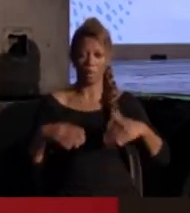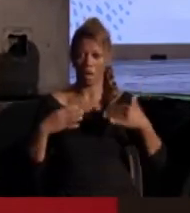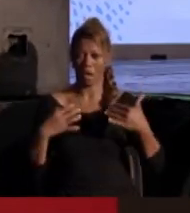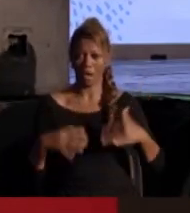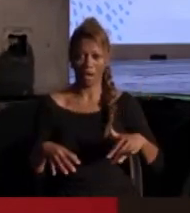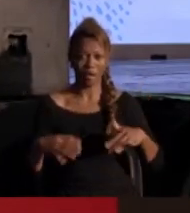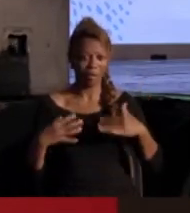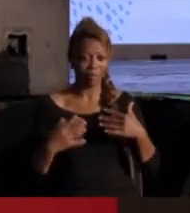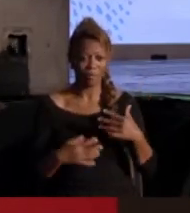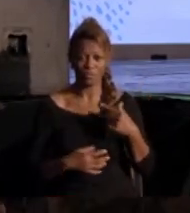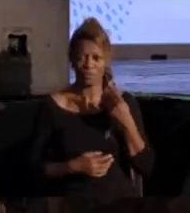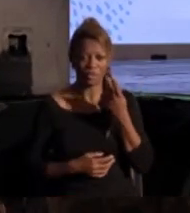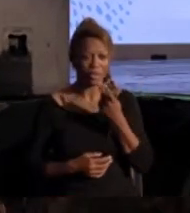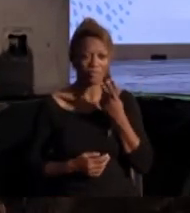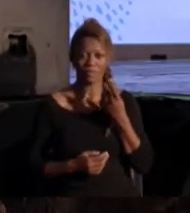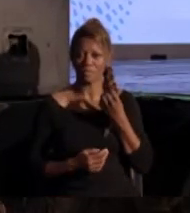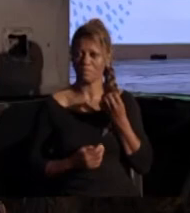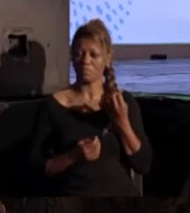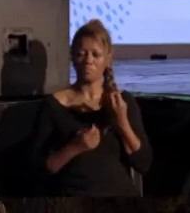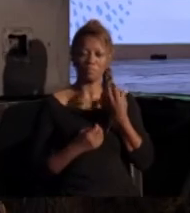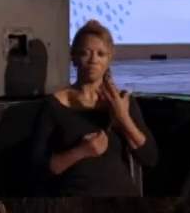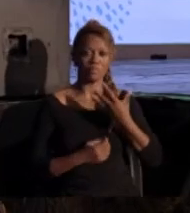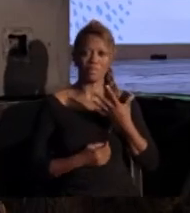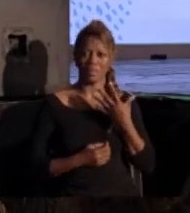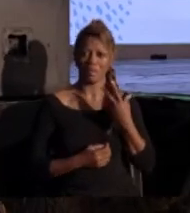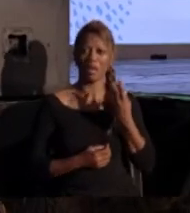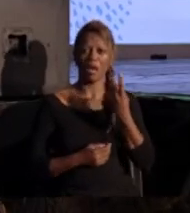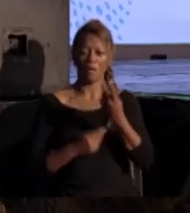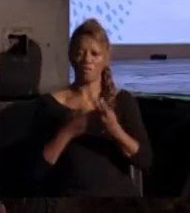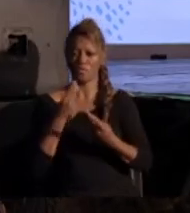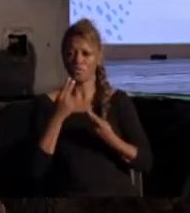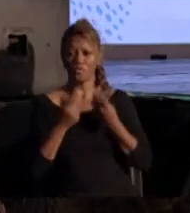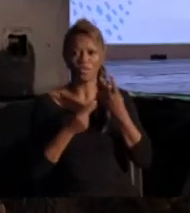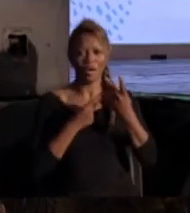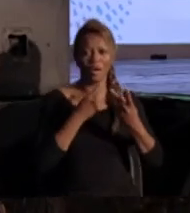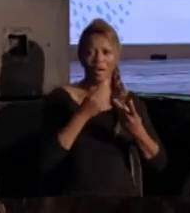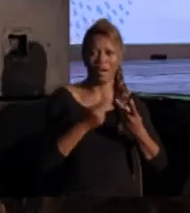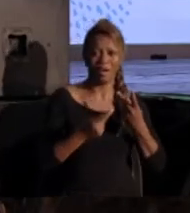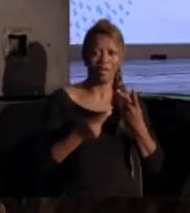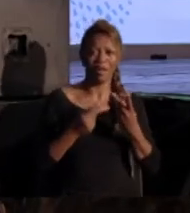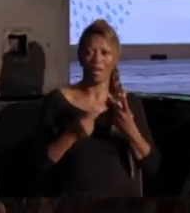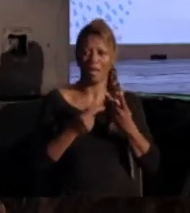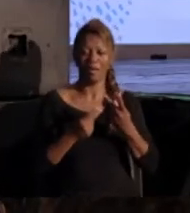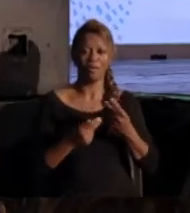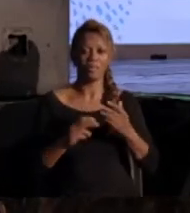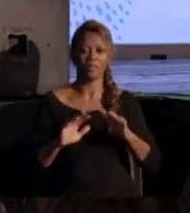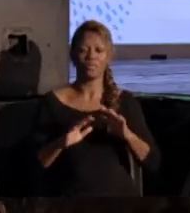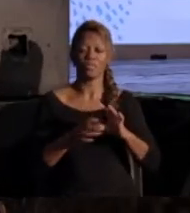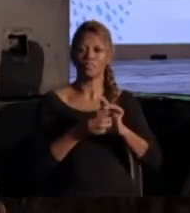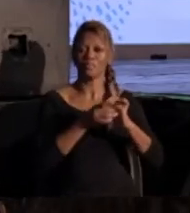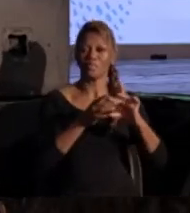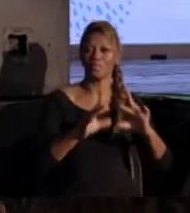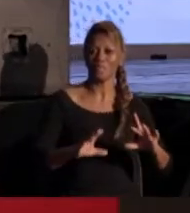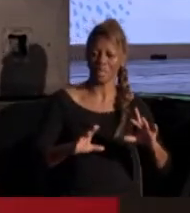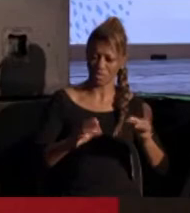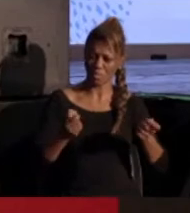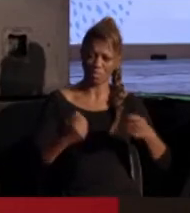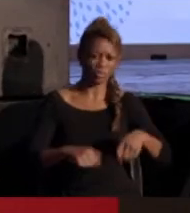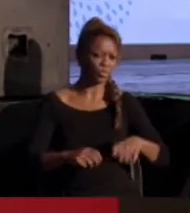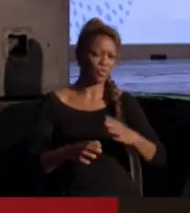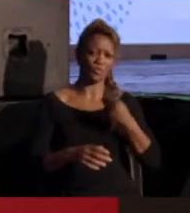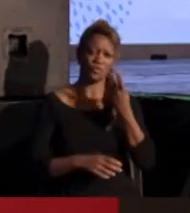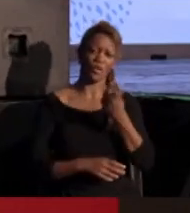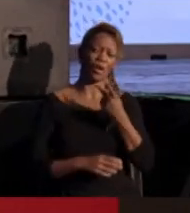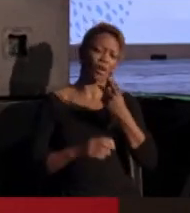bem. Parece que nasceram falando, parecia uma coisa espantosa. Havia uma liberdade de expressão, uma liberdade de